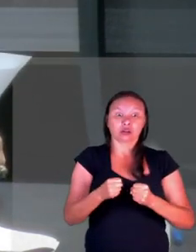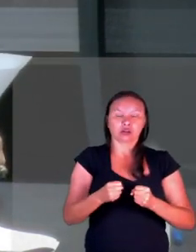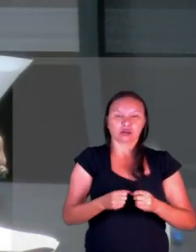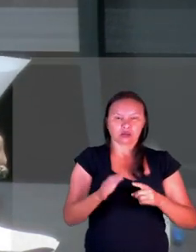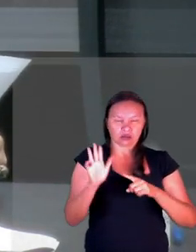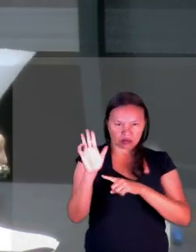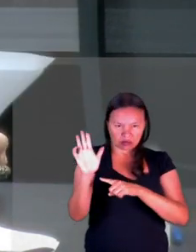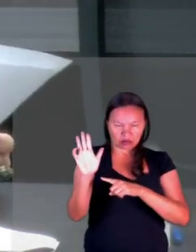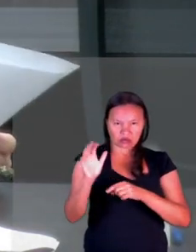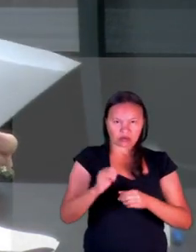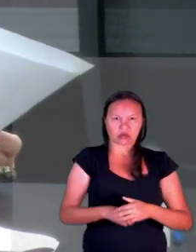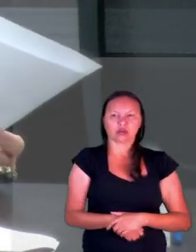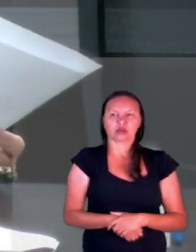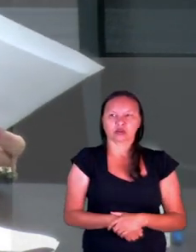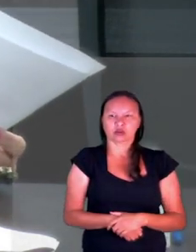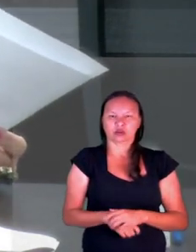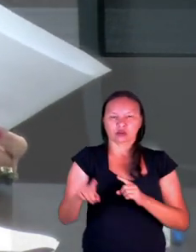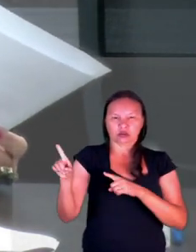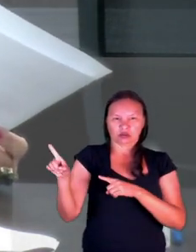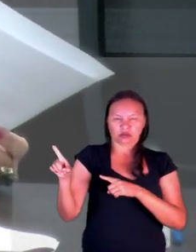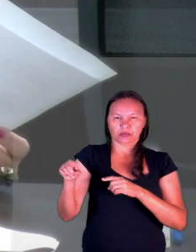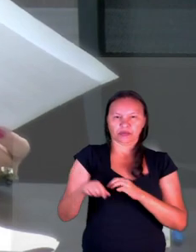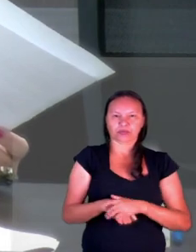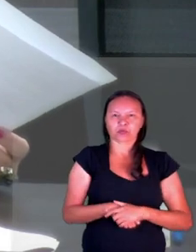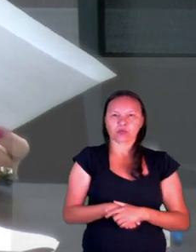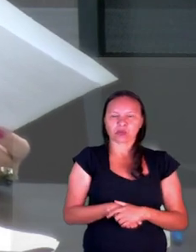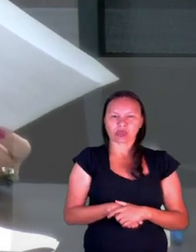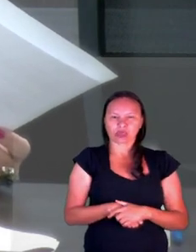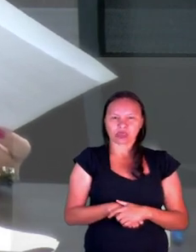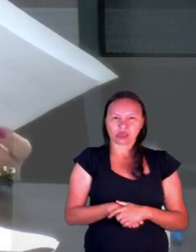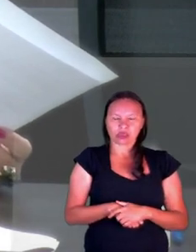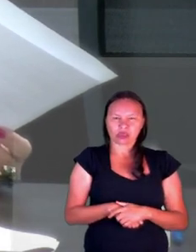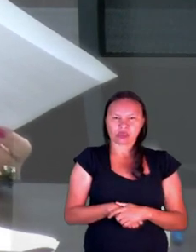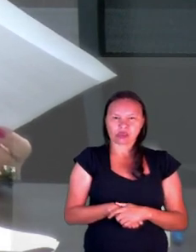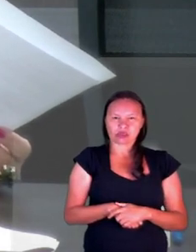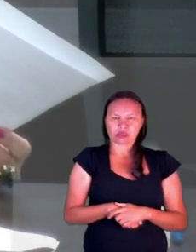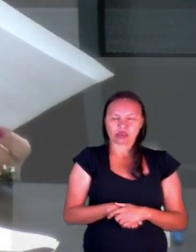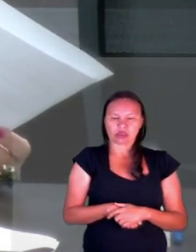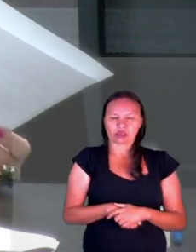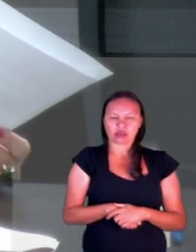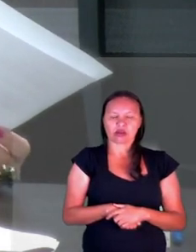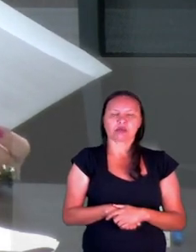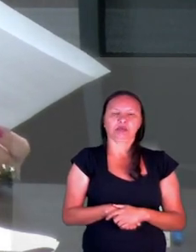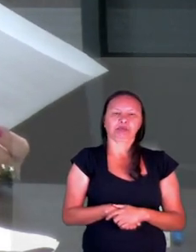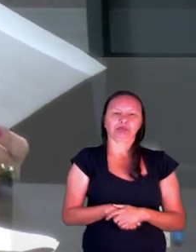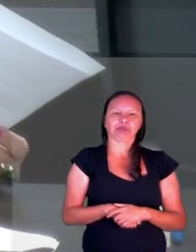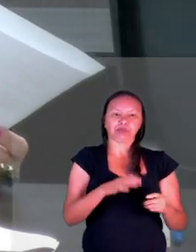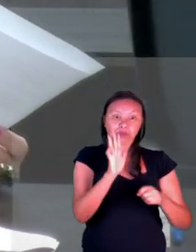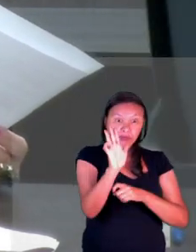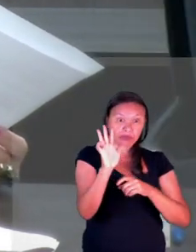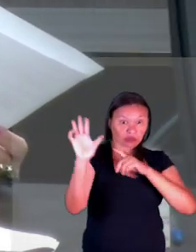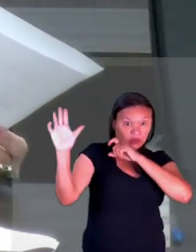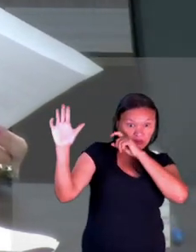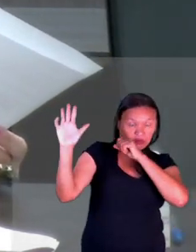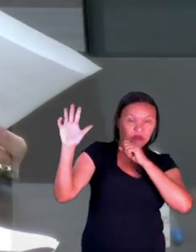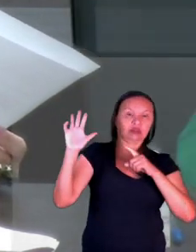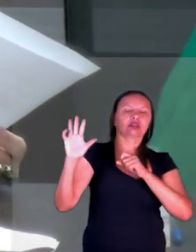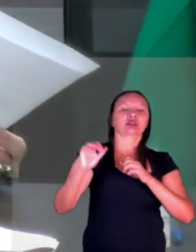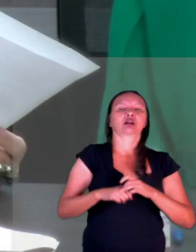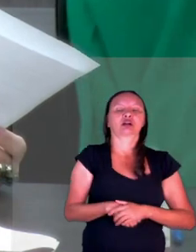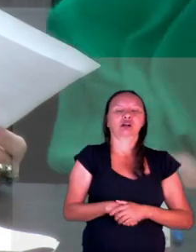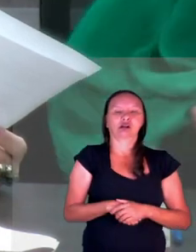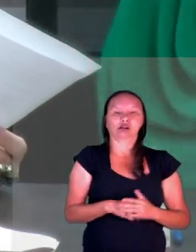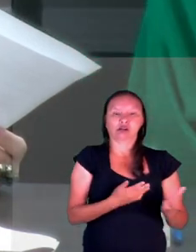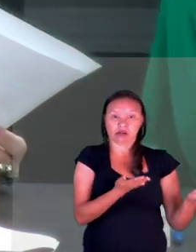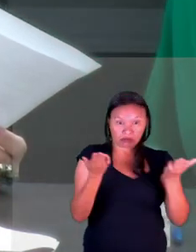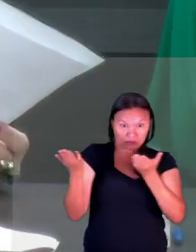aí aparece alguns a gente pode ir para ali que aí ap quem quiser ligar as câmeras para também sair na foto a gente vai para